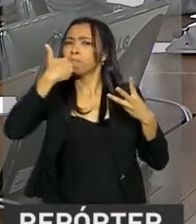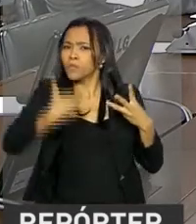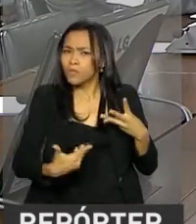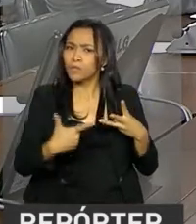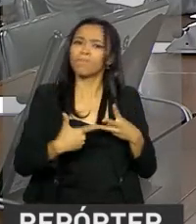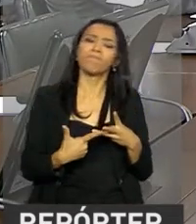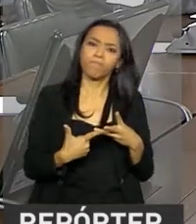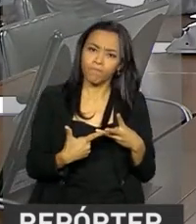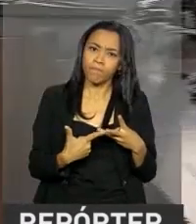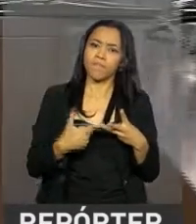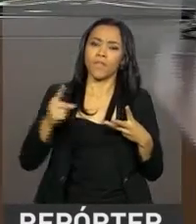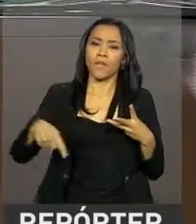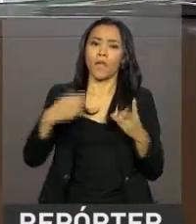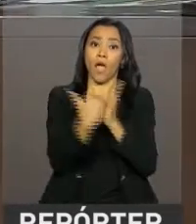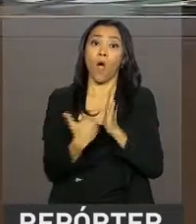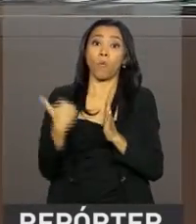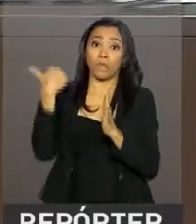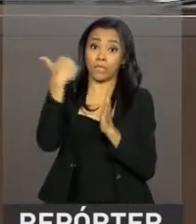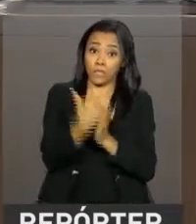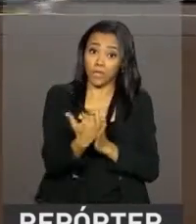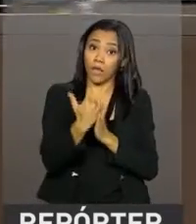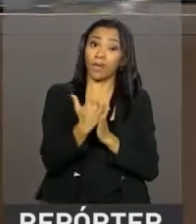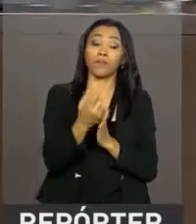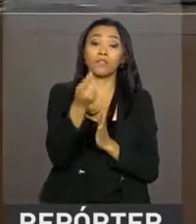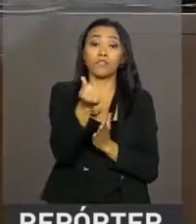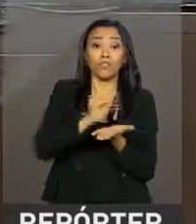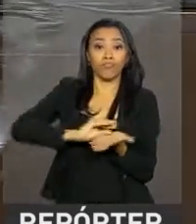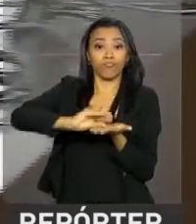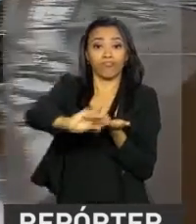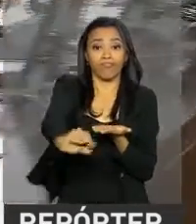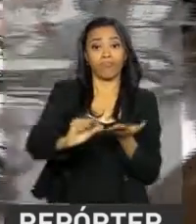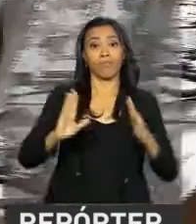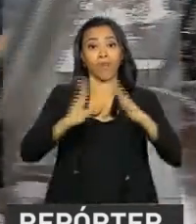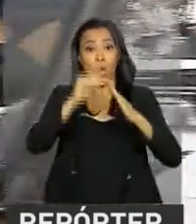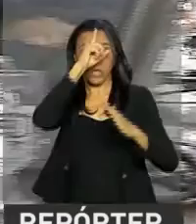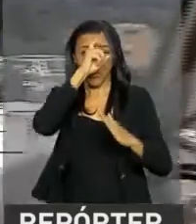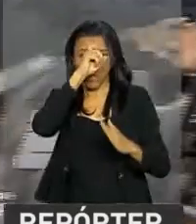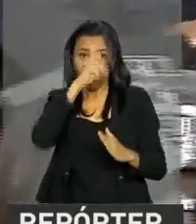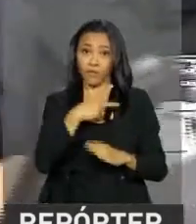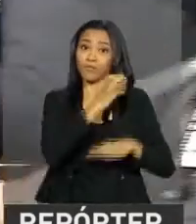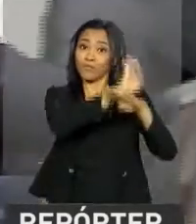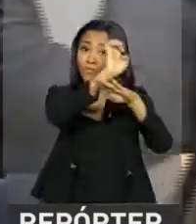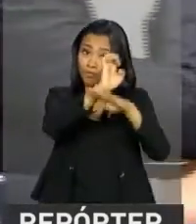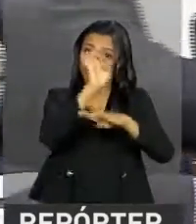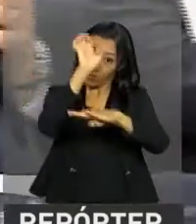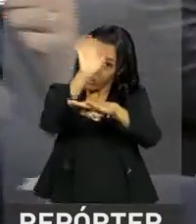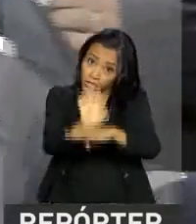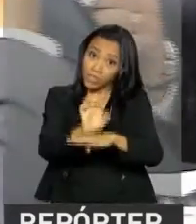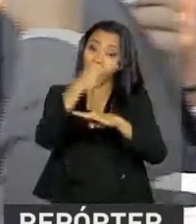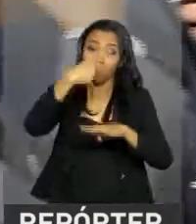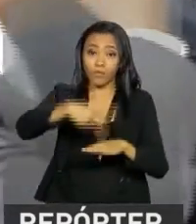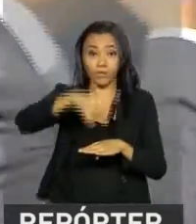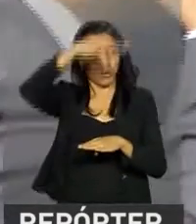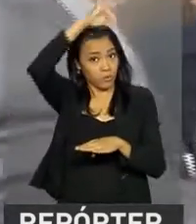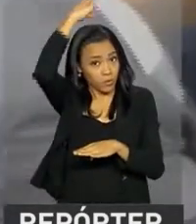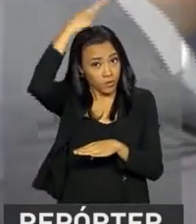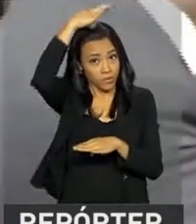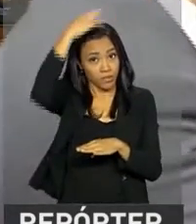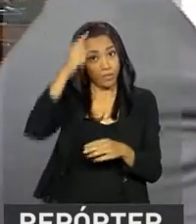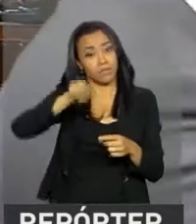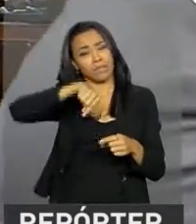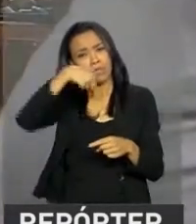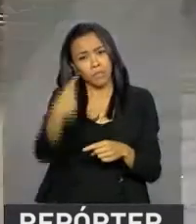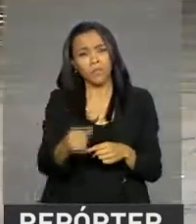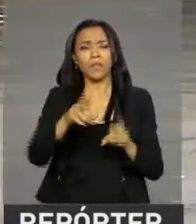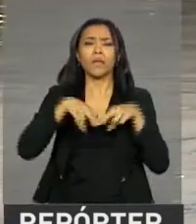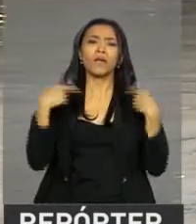do custeio do governo federal para a manutenção dos hospitais estaduais que são geridos aí por organizações sociais no Espírito Santo. E além dessa reunião